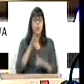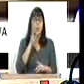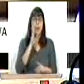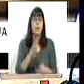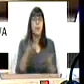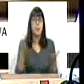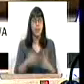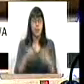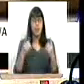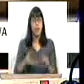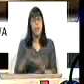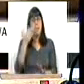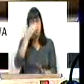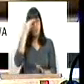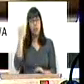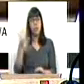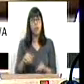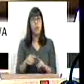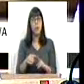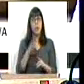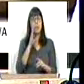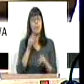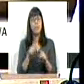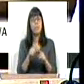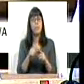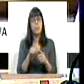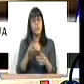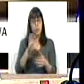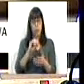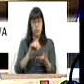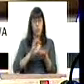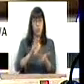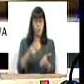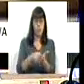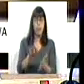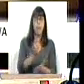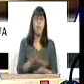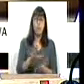sabe, que têm maiores dificuldades e que viram nos copagamentos